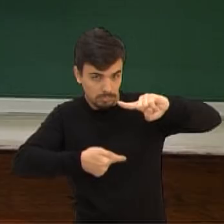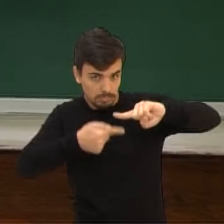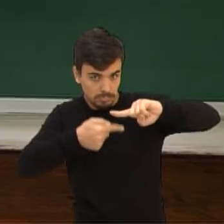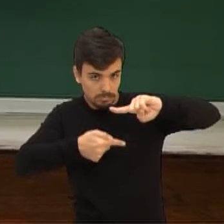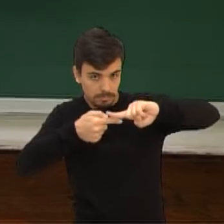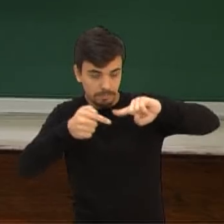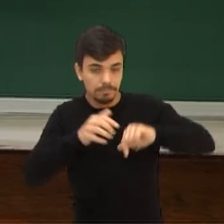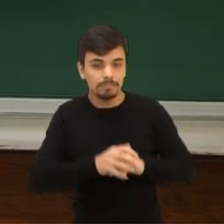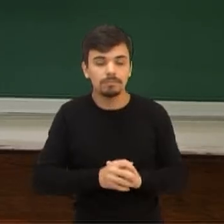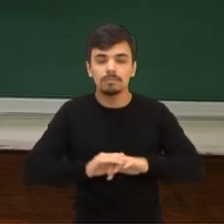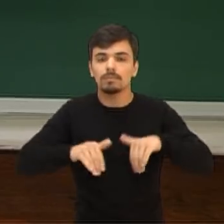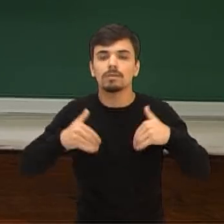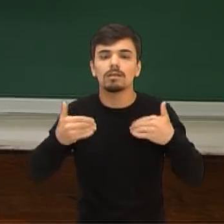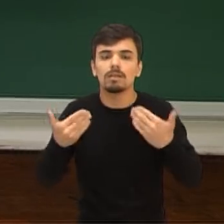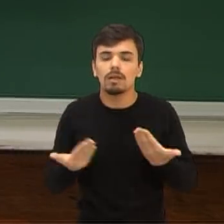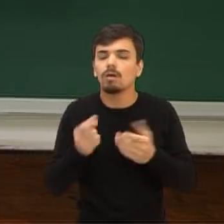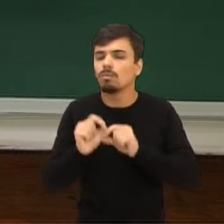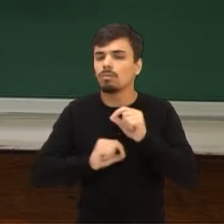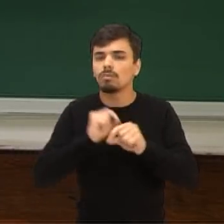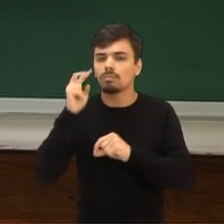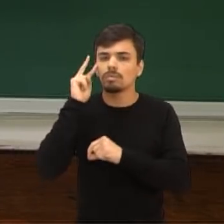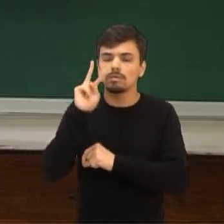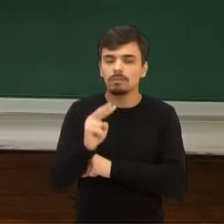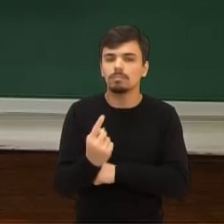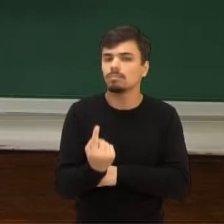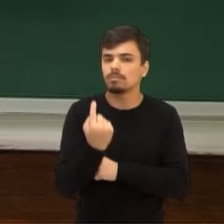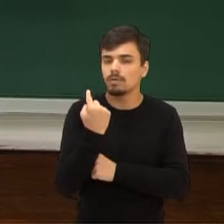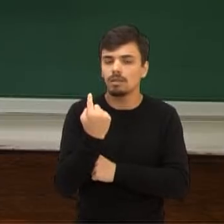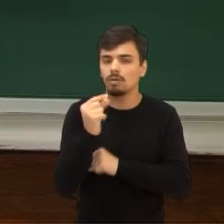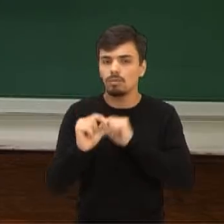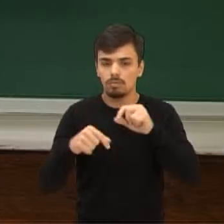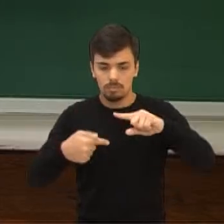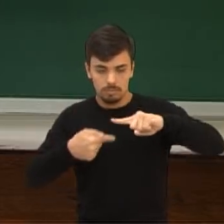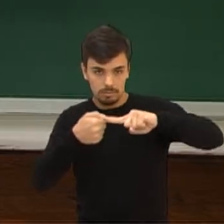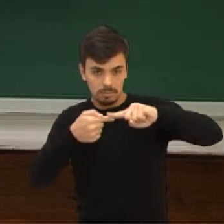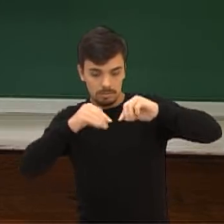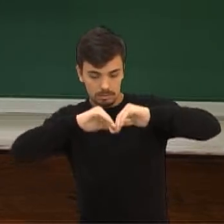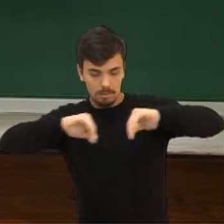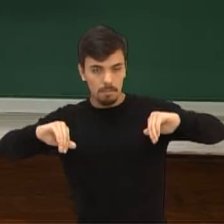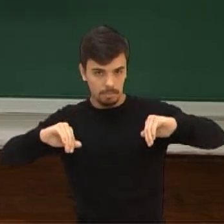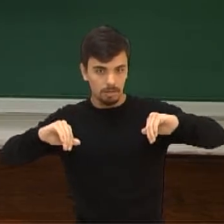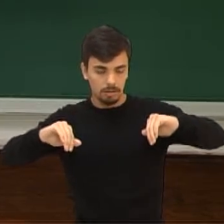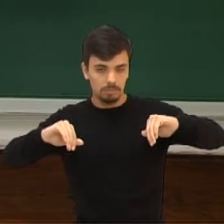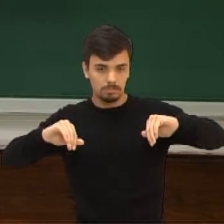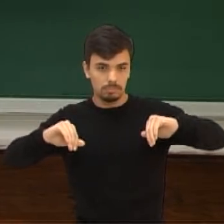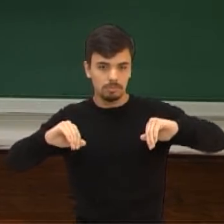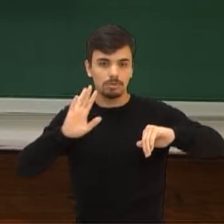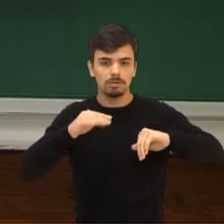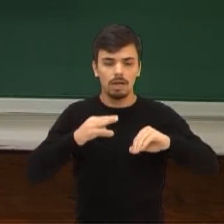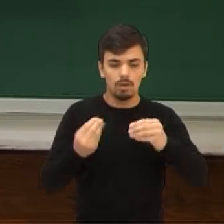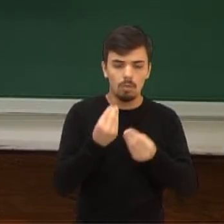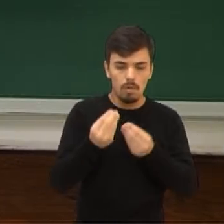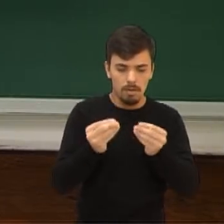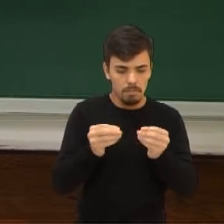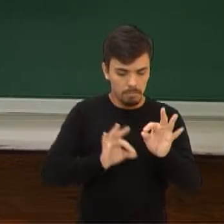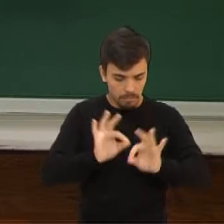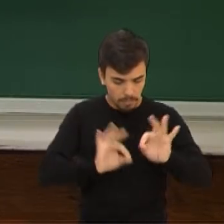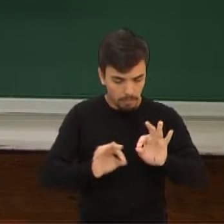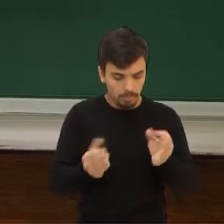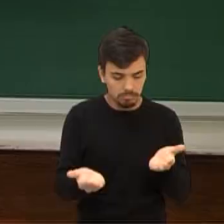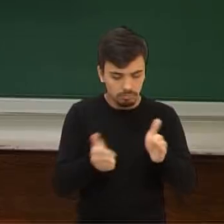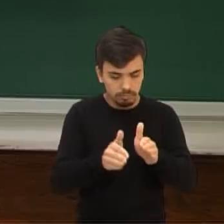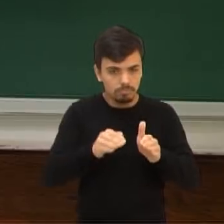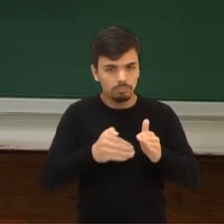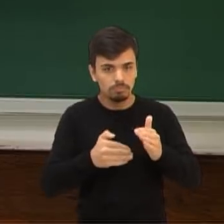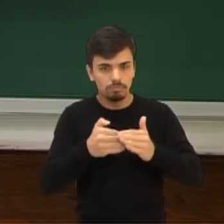geométricos. Então, o que nós vimos, só um sólido geométrico separado, como a gente monta,